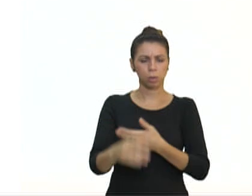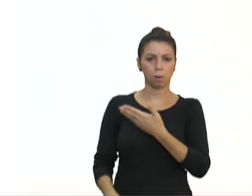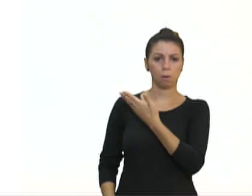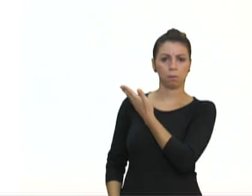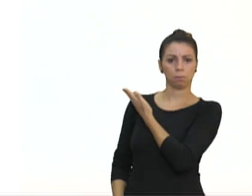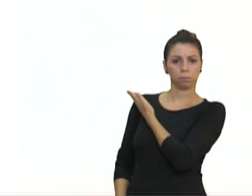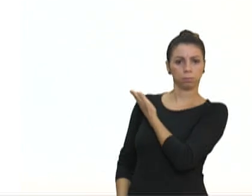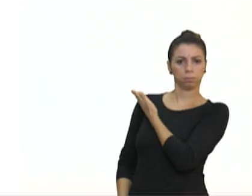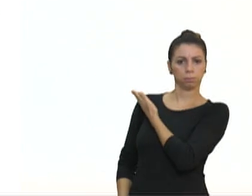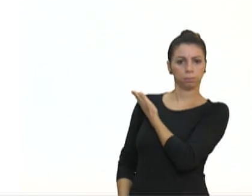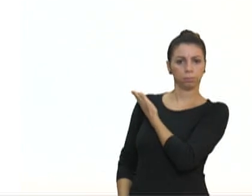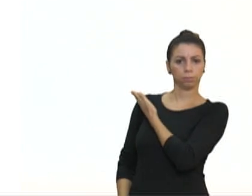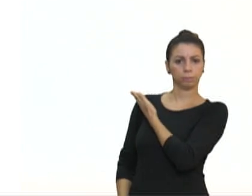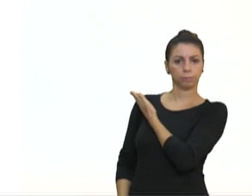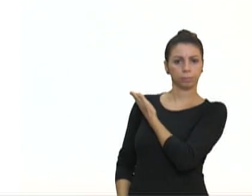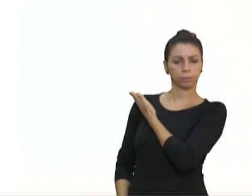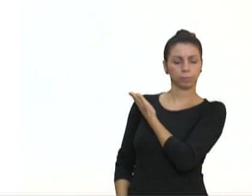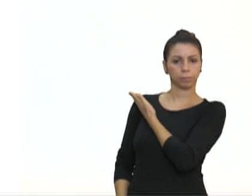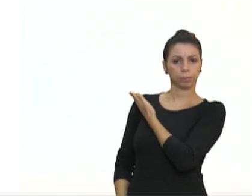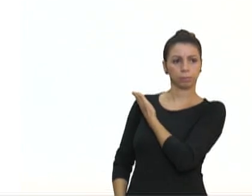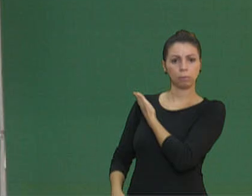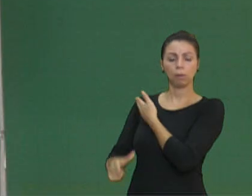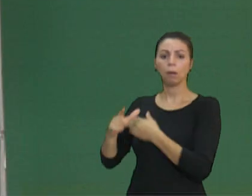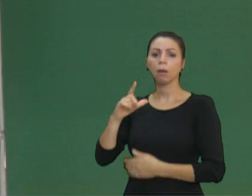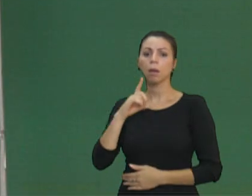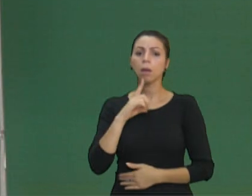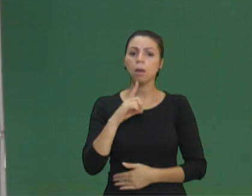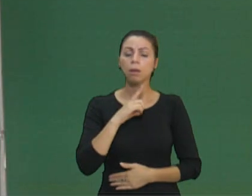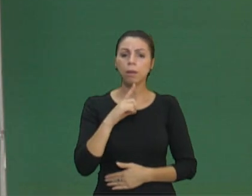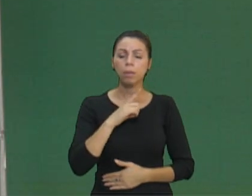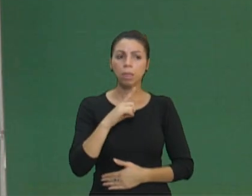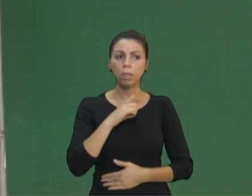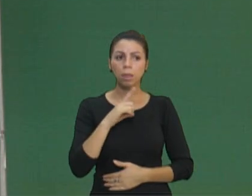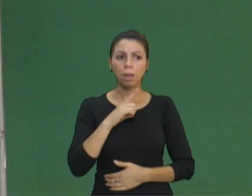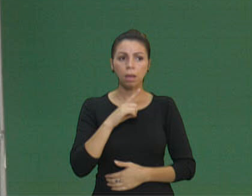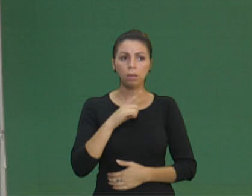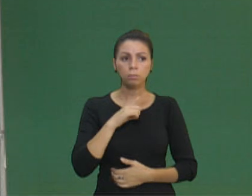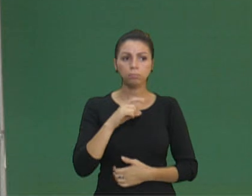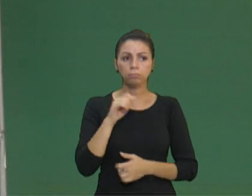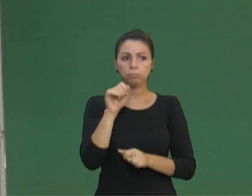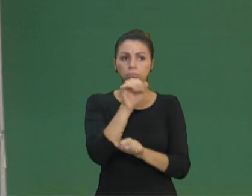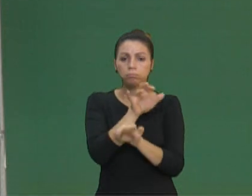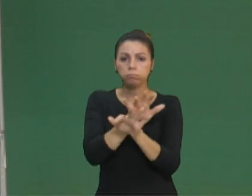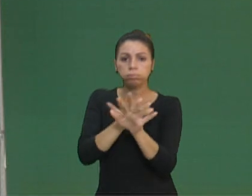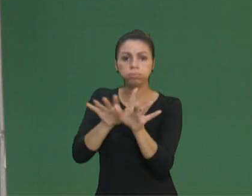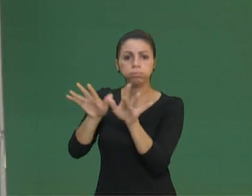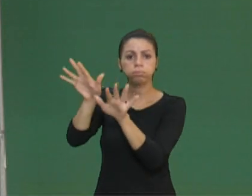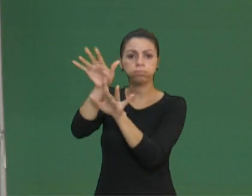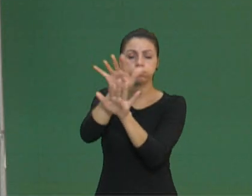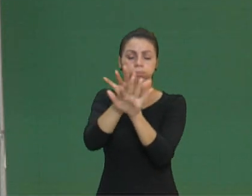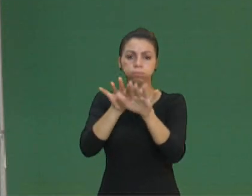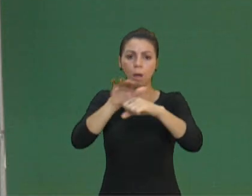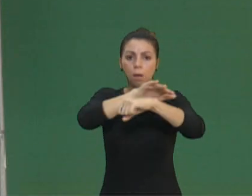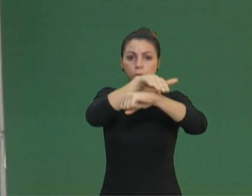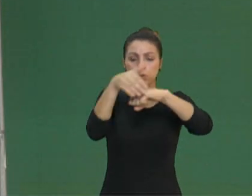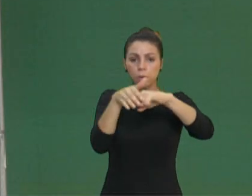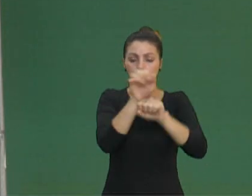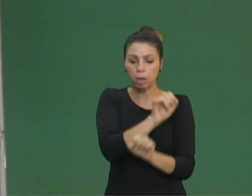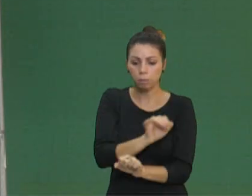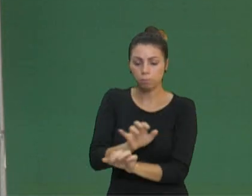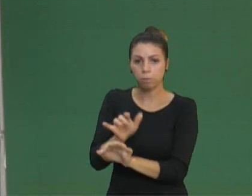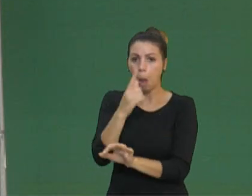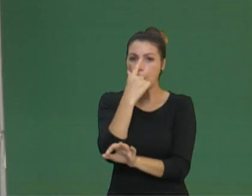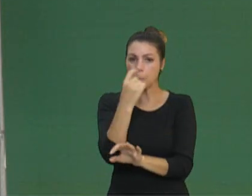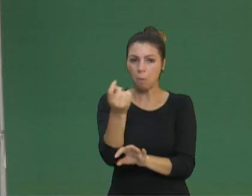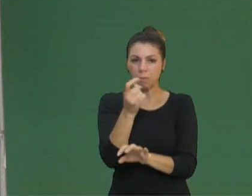Nós temos uma situação em que a poluição está subindo em direção à atmosfera e nós temos